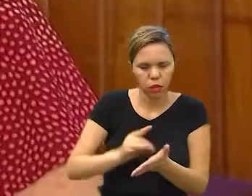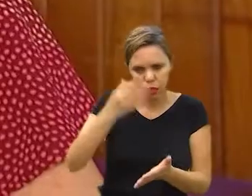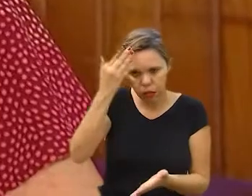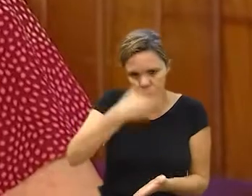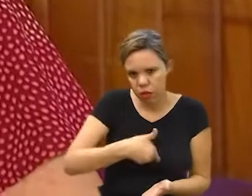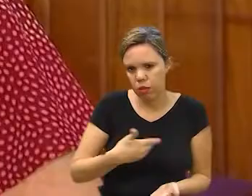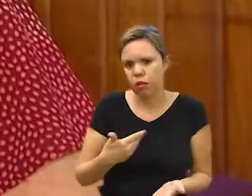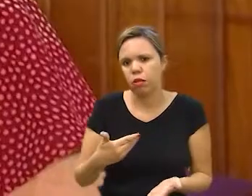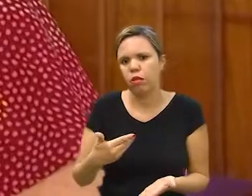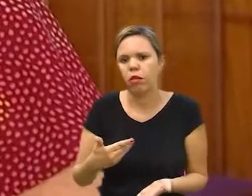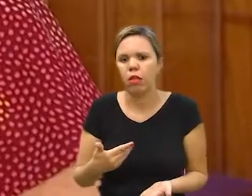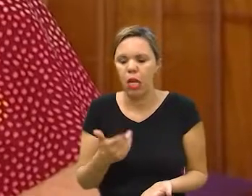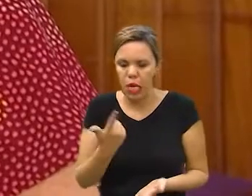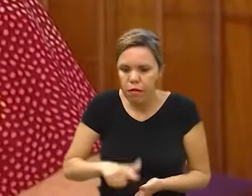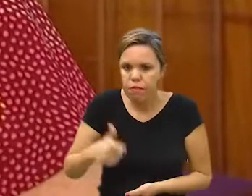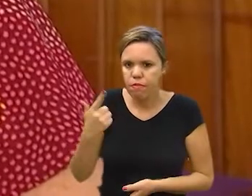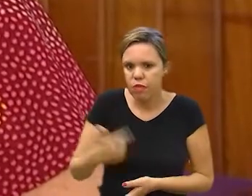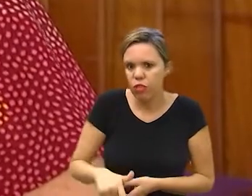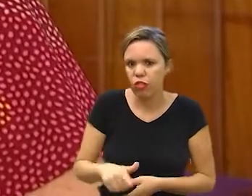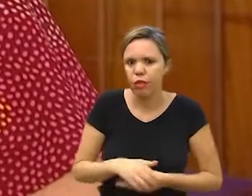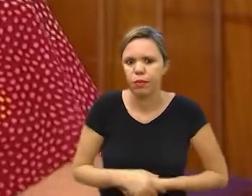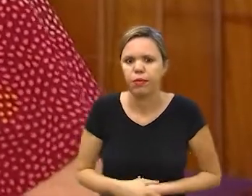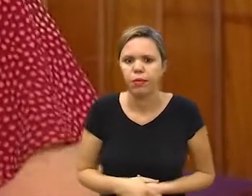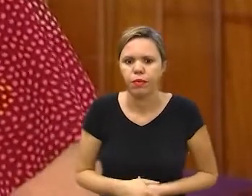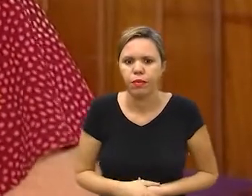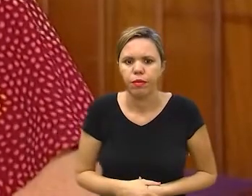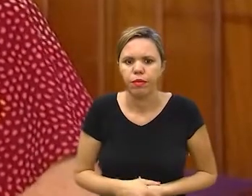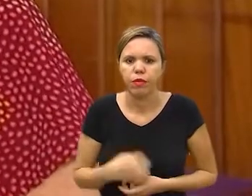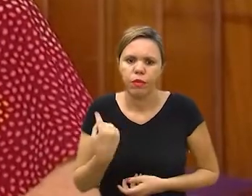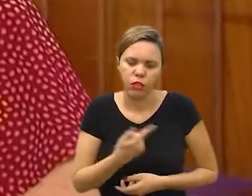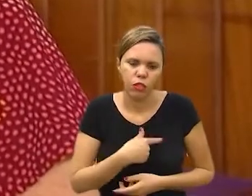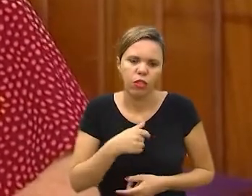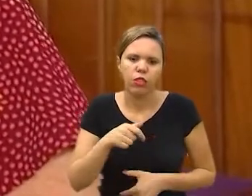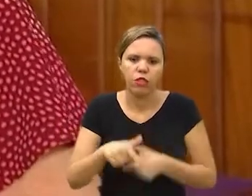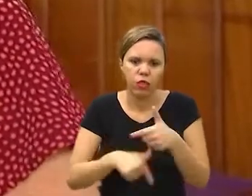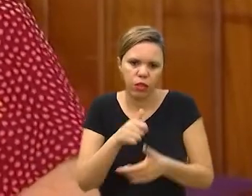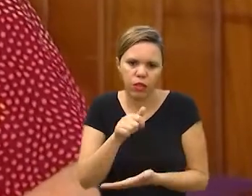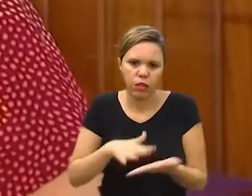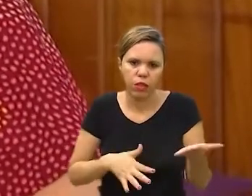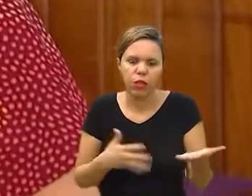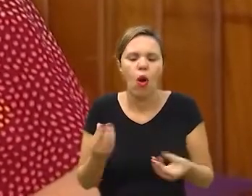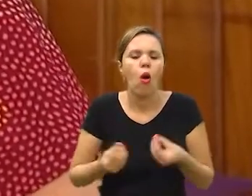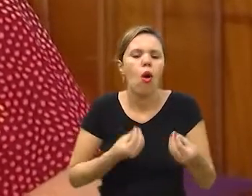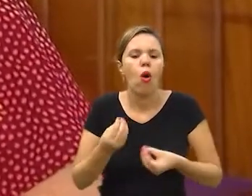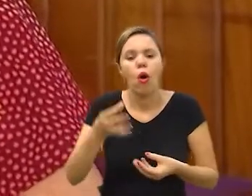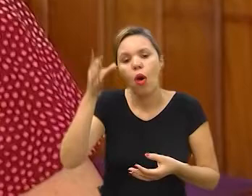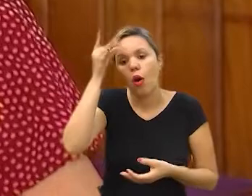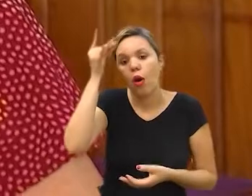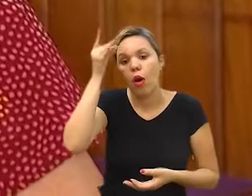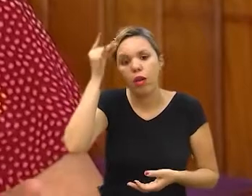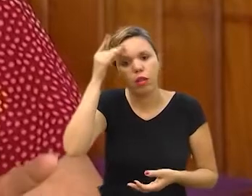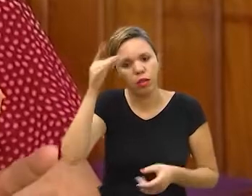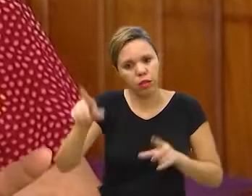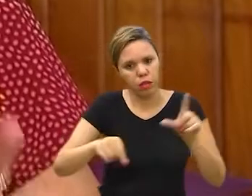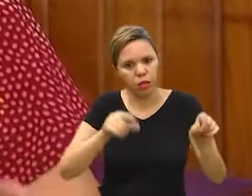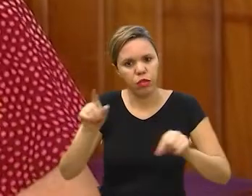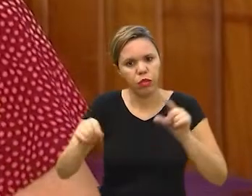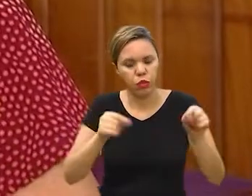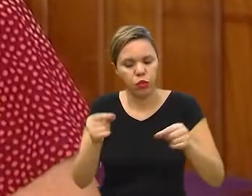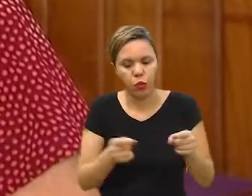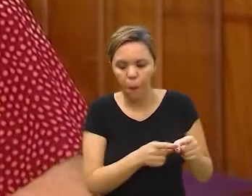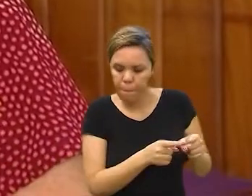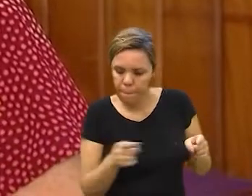aprendizagem, a gente precisa repetir as nossas atividades. Então, como que ele aprende? Ele escolhe, por exemplo, no